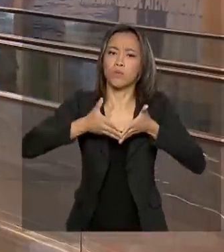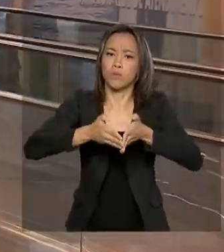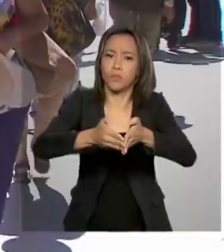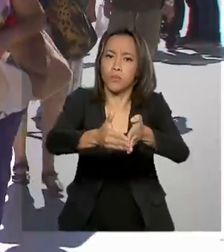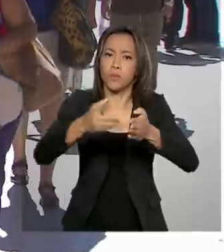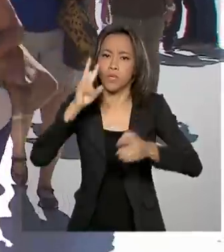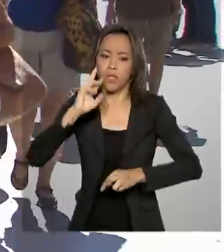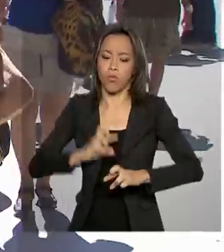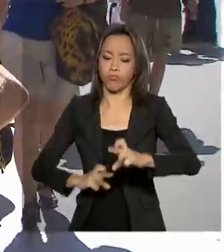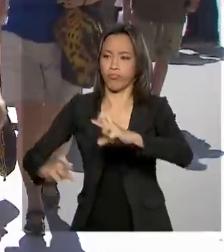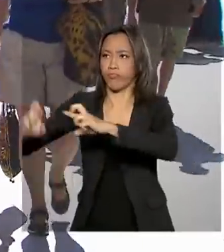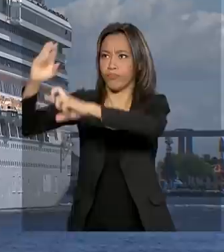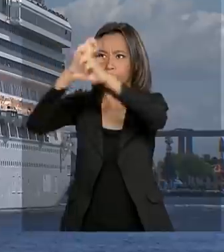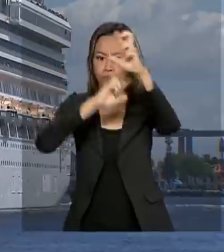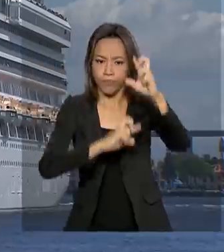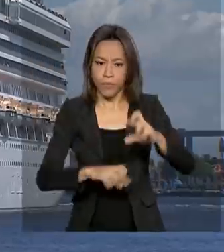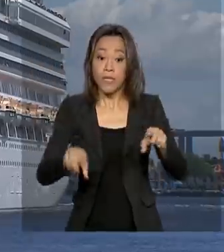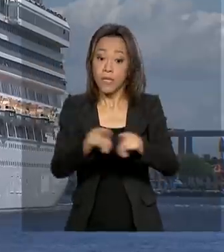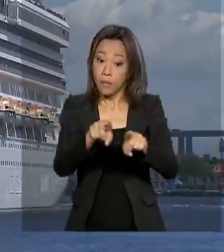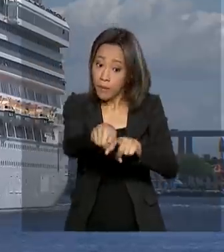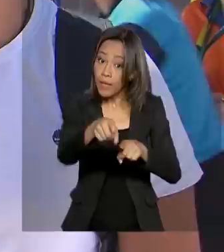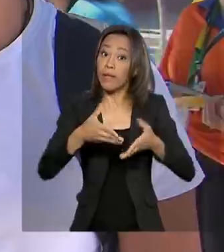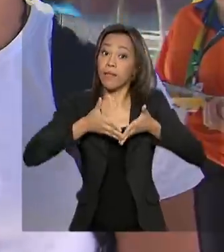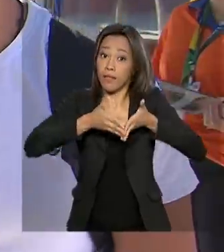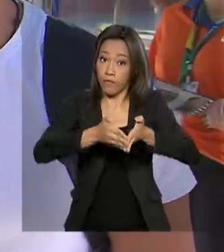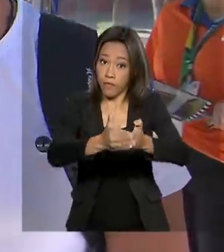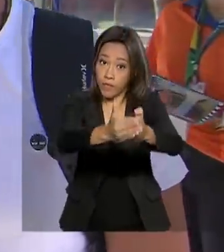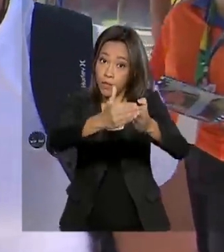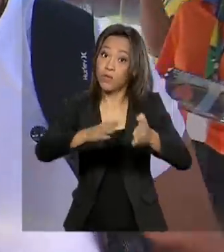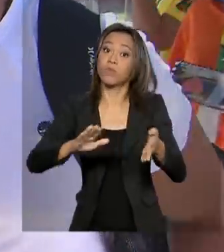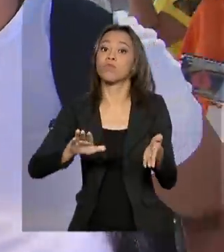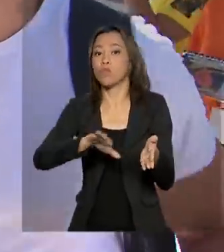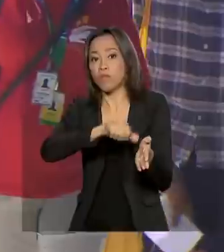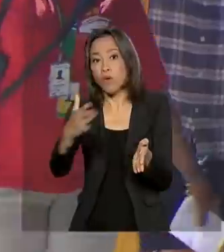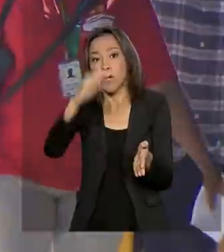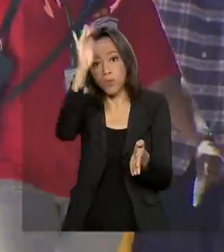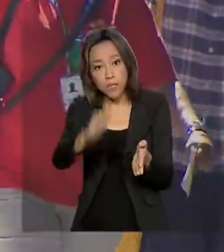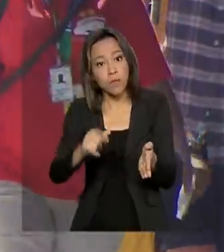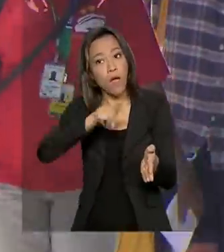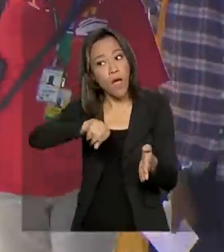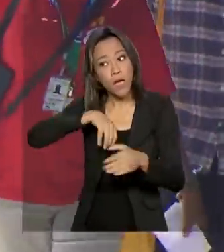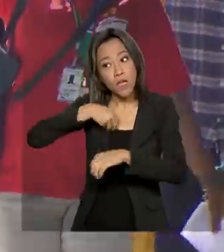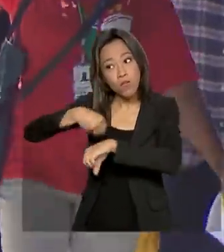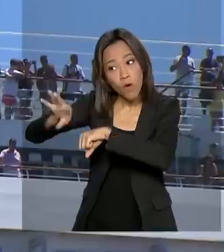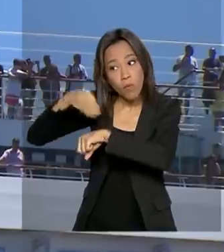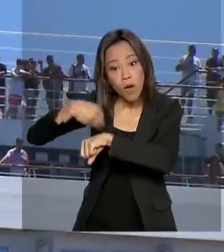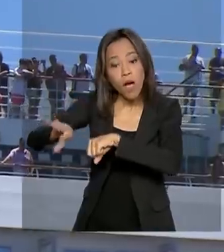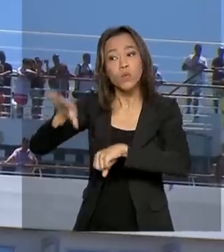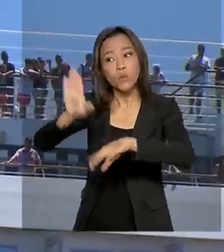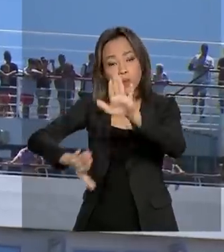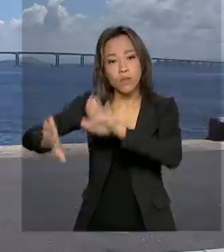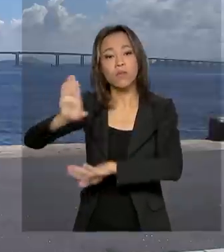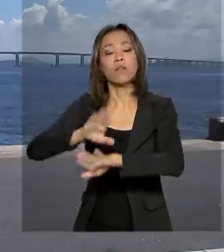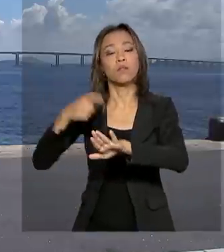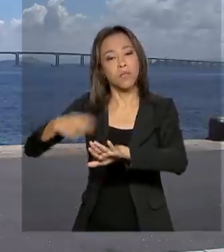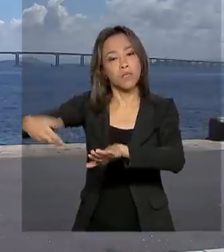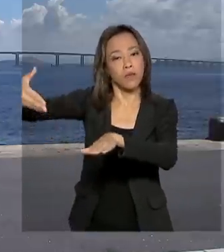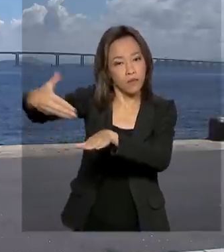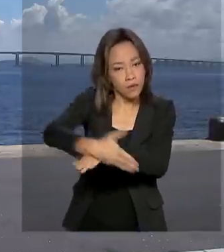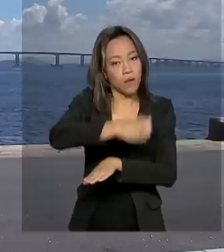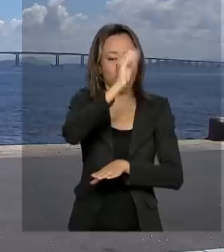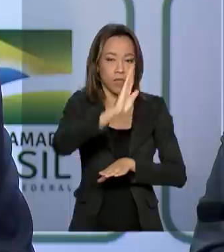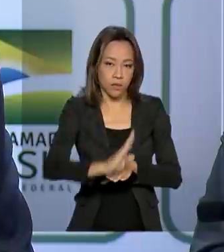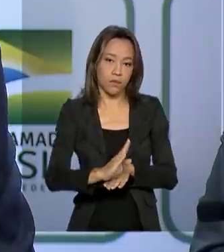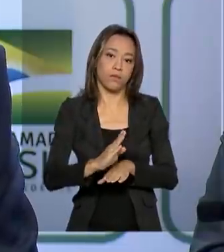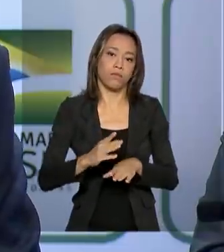passageiros de vôos e navios internacionais são informados sobre os cuidados que devem ter ao entrar no